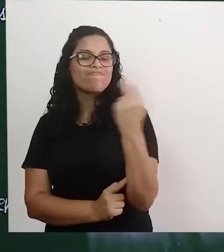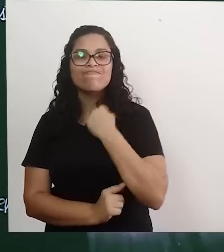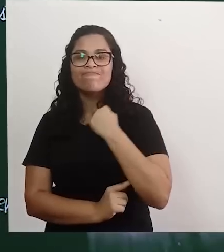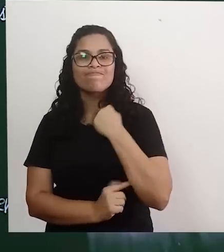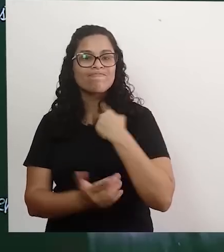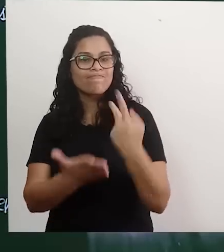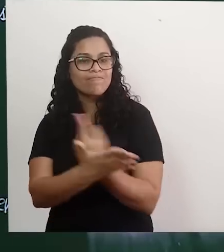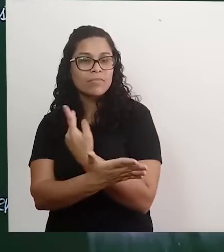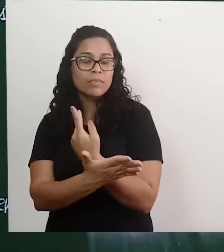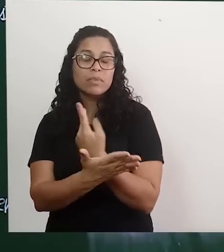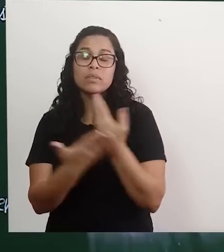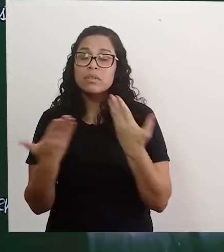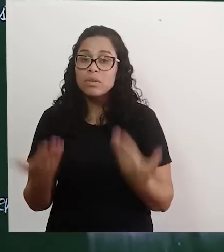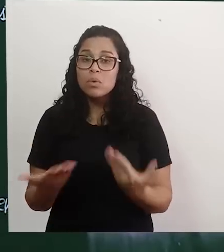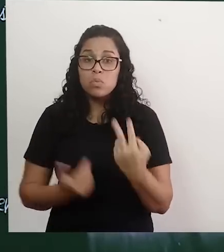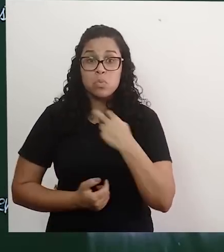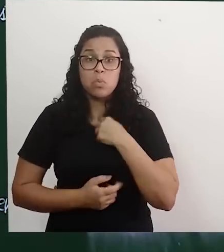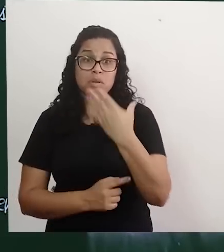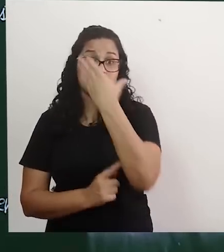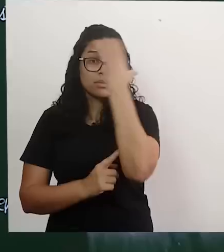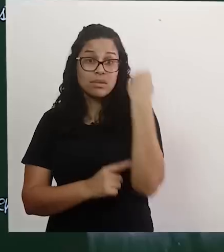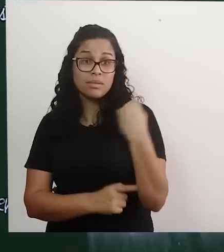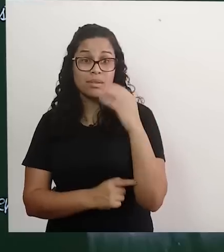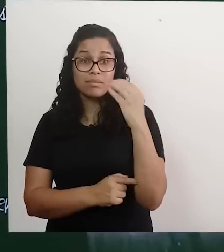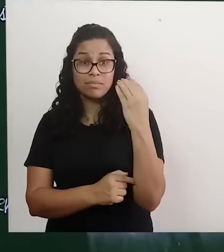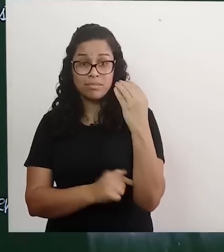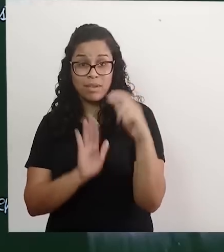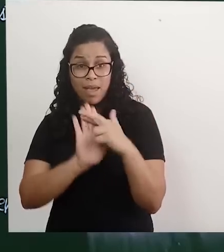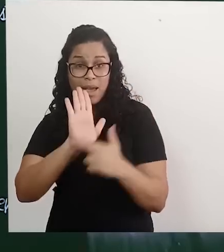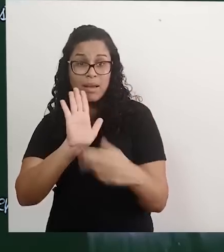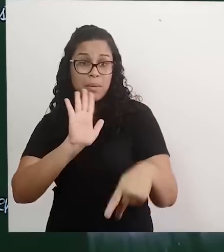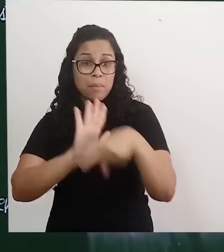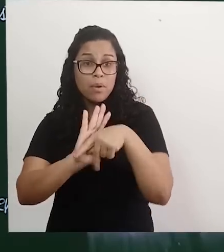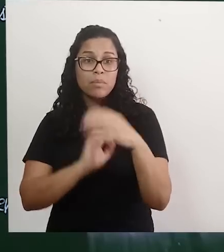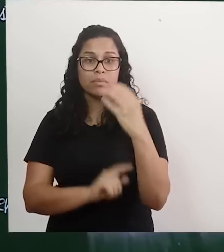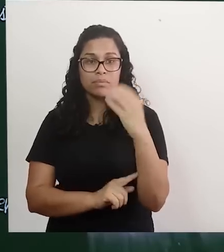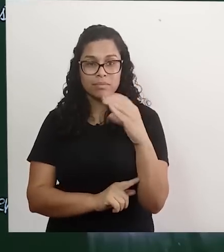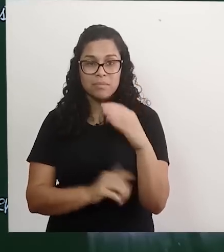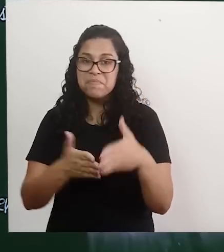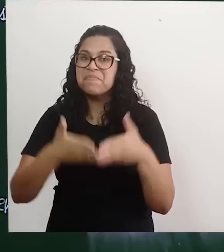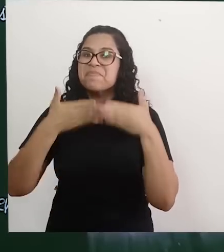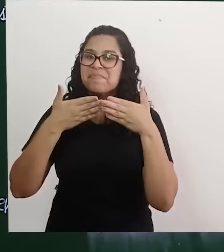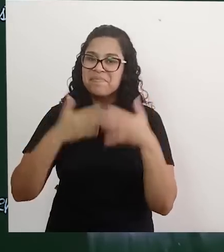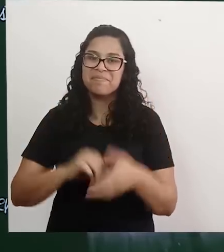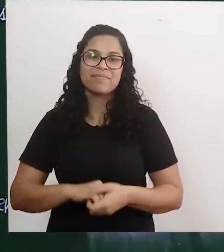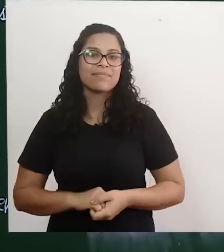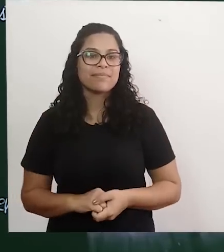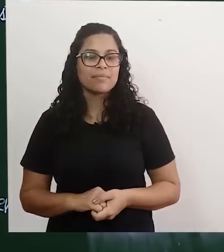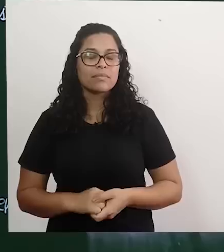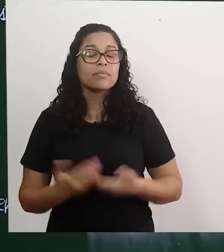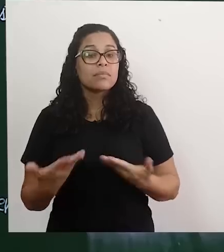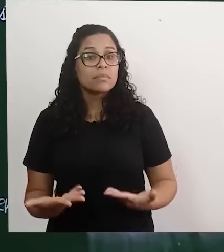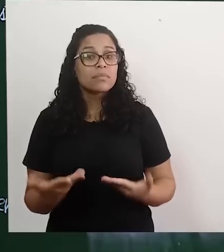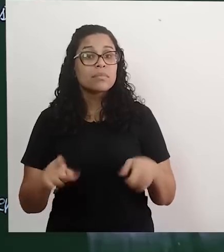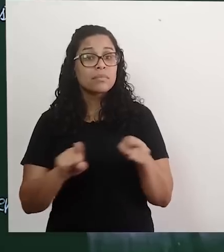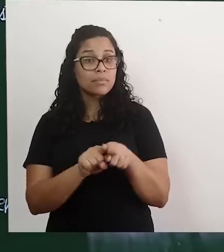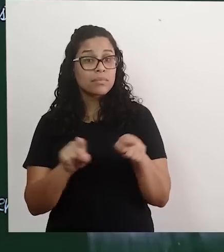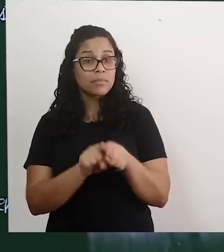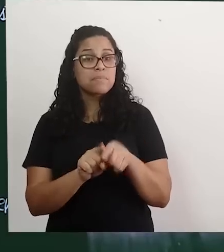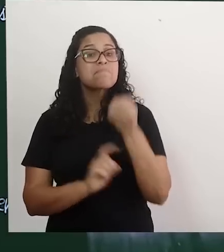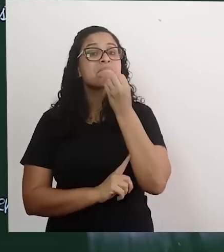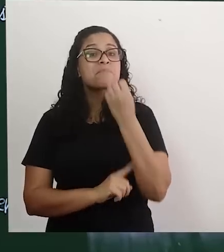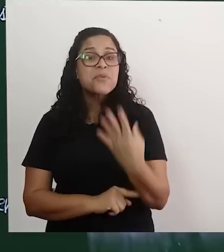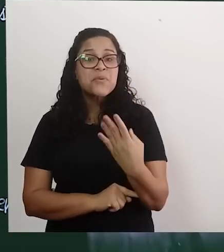importante você não se esquecer dessa regra do cedilha, ok? Nunca colocar esse C com cedilha antes do E e do I, por favor. Bom, vamos lembrar agora, eu falei a